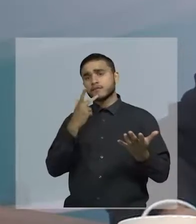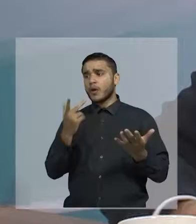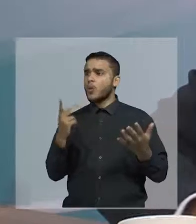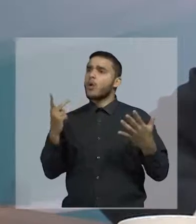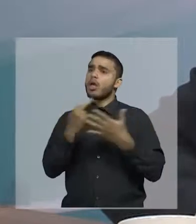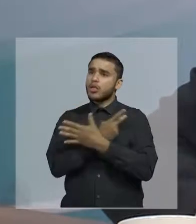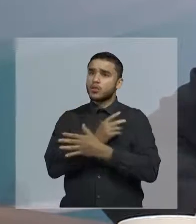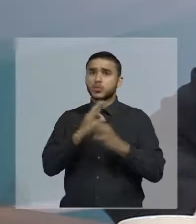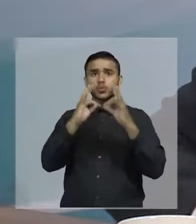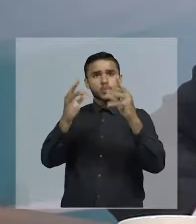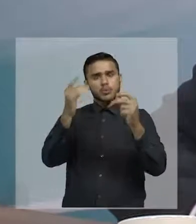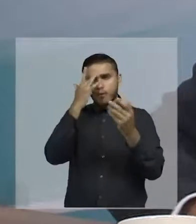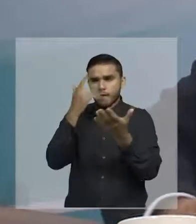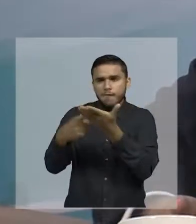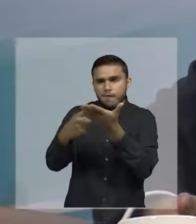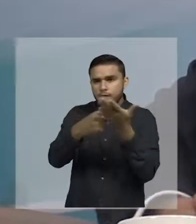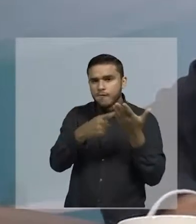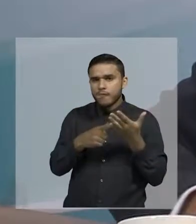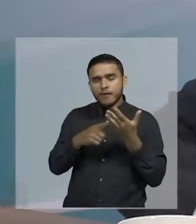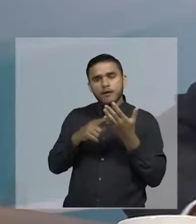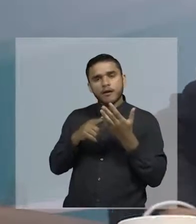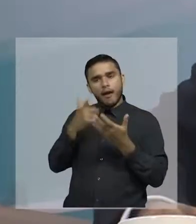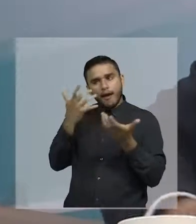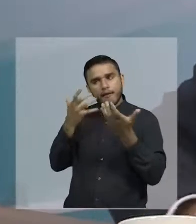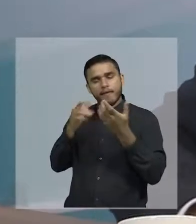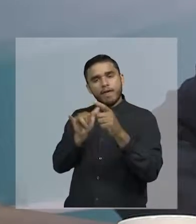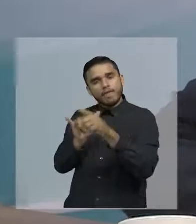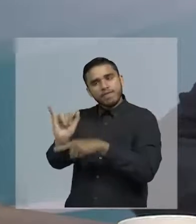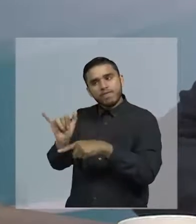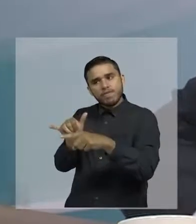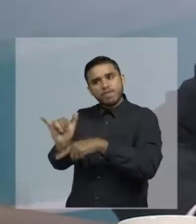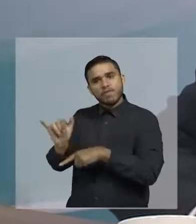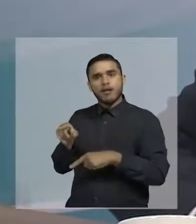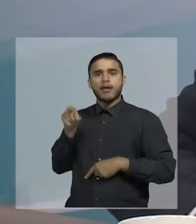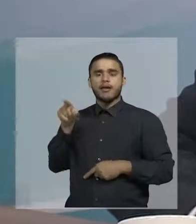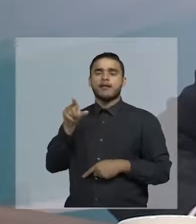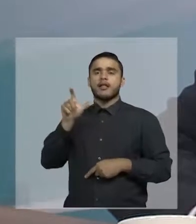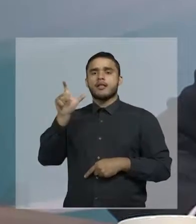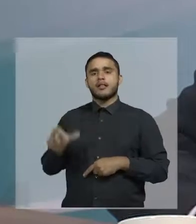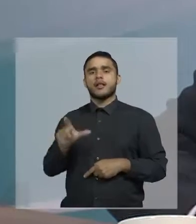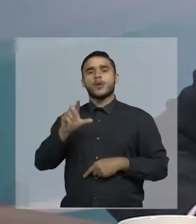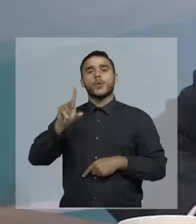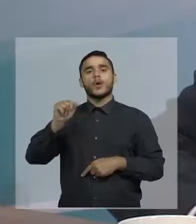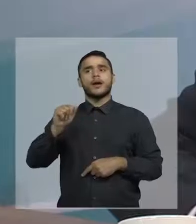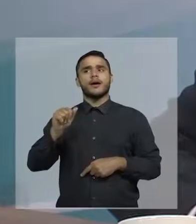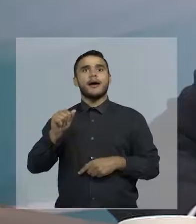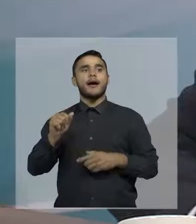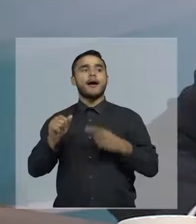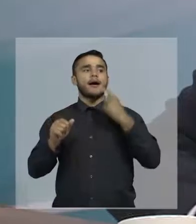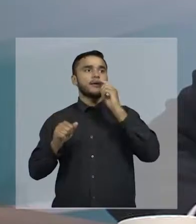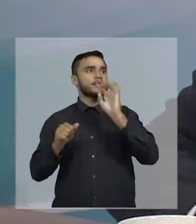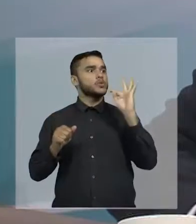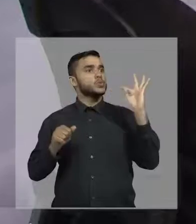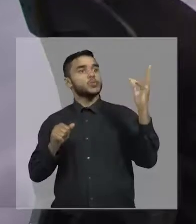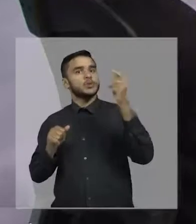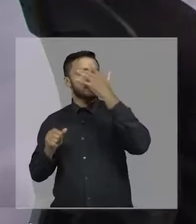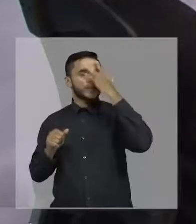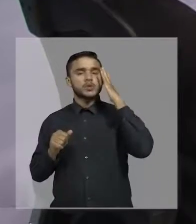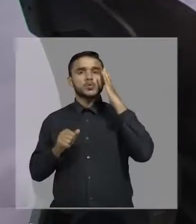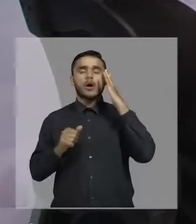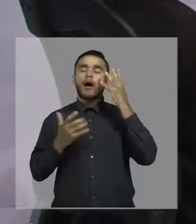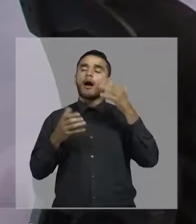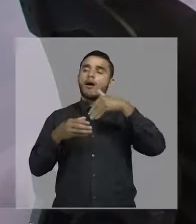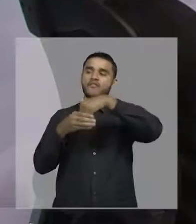questão da vitimização. Tudo isso faz com que o contexto deixe o Lula num patamar